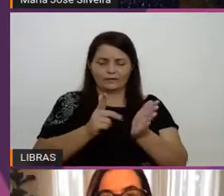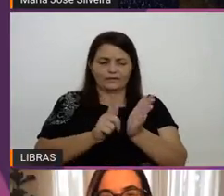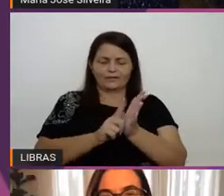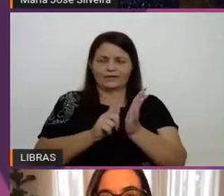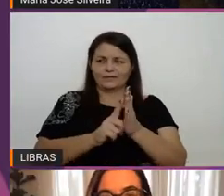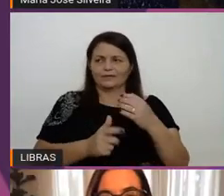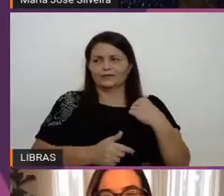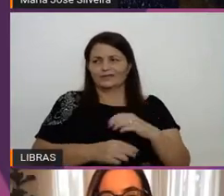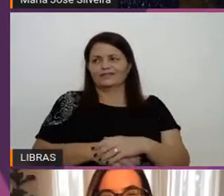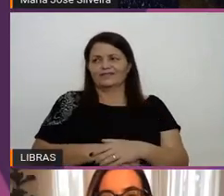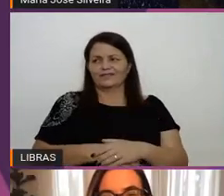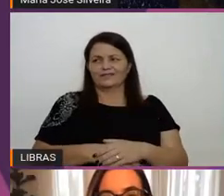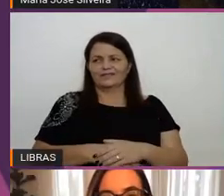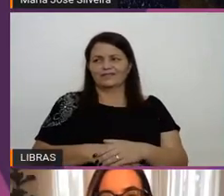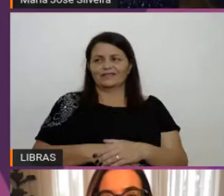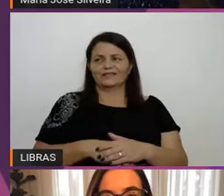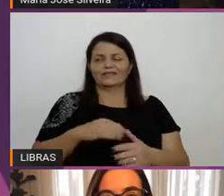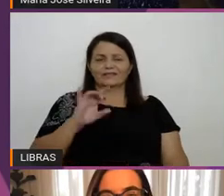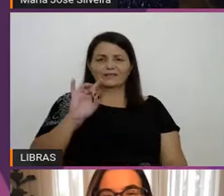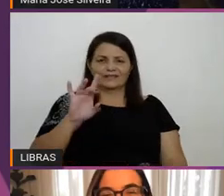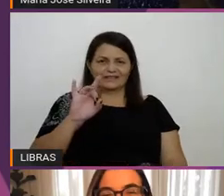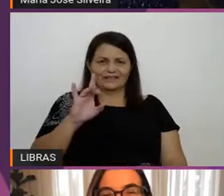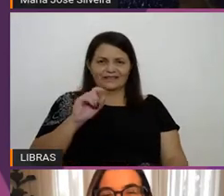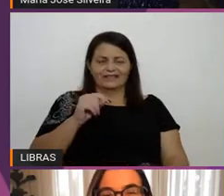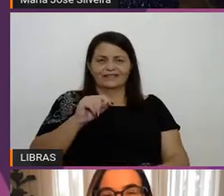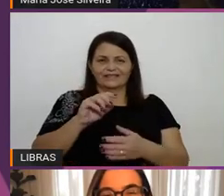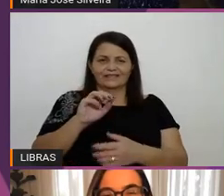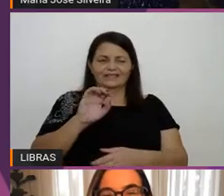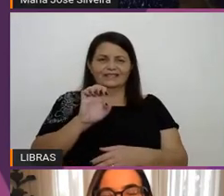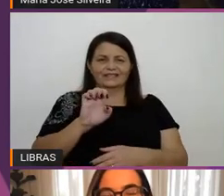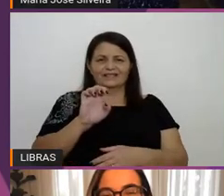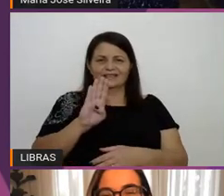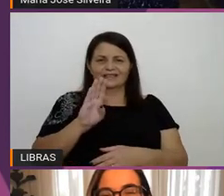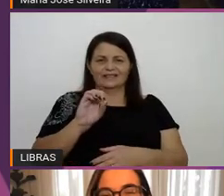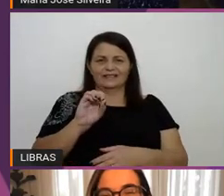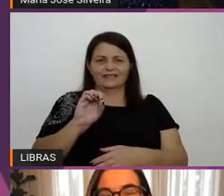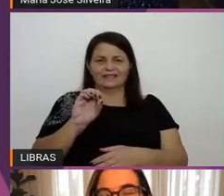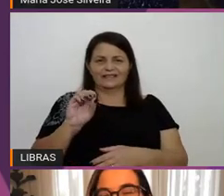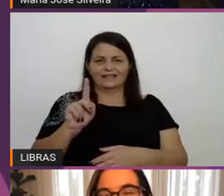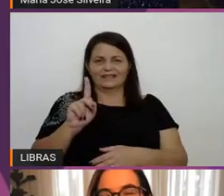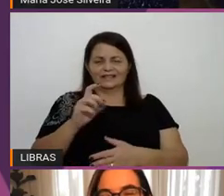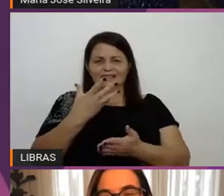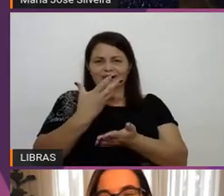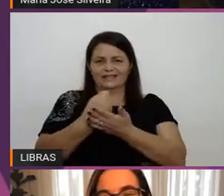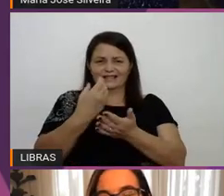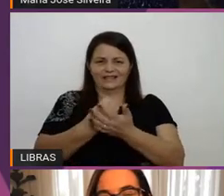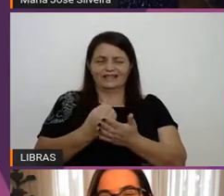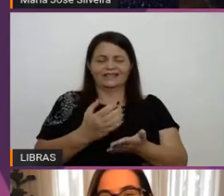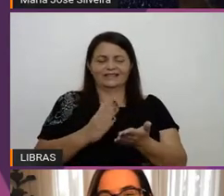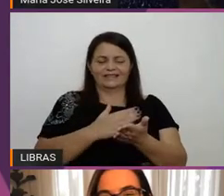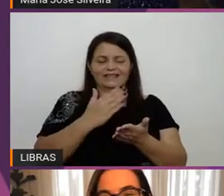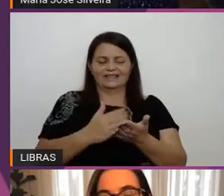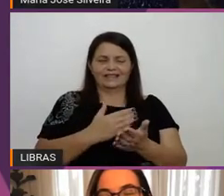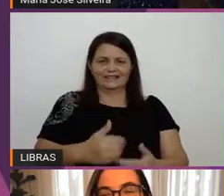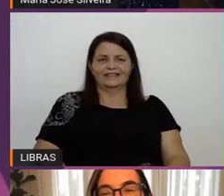assunto eu só tenho um e-book um pouquinho lembro que eu vou chegar lá tá bom